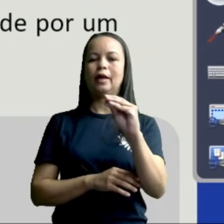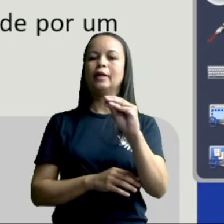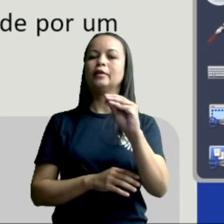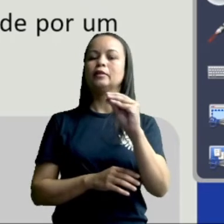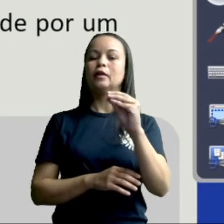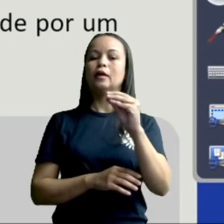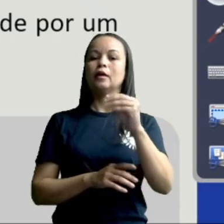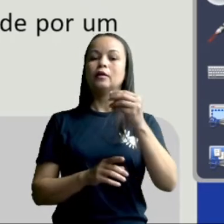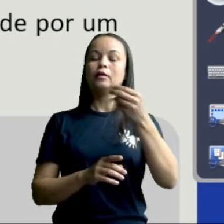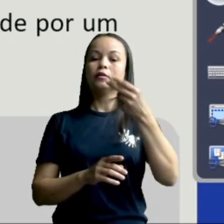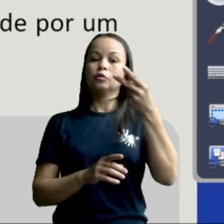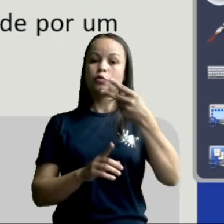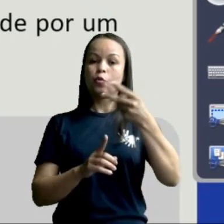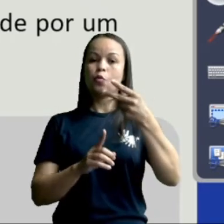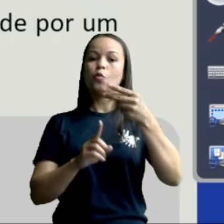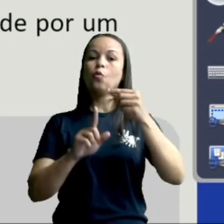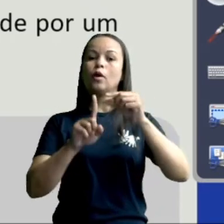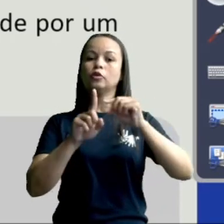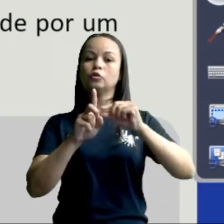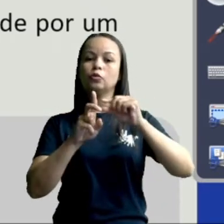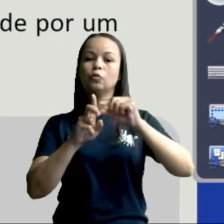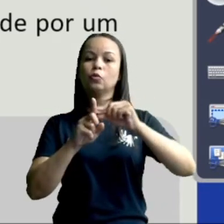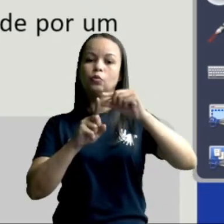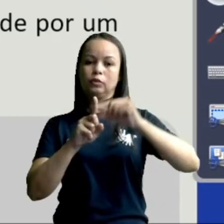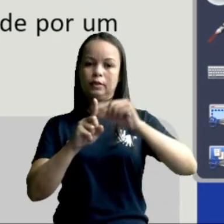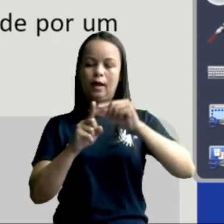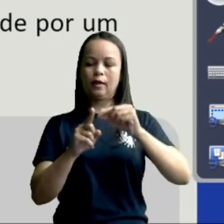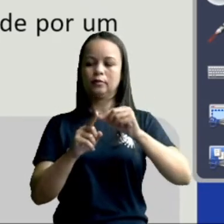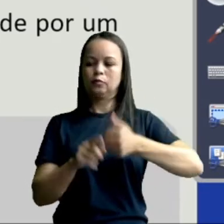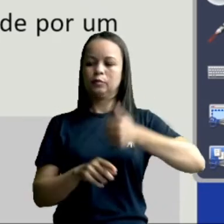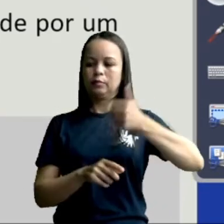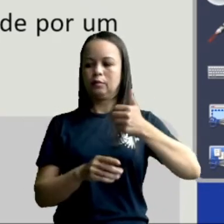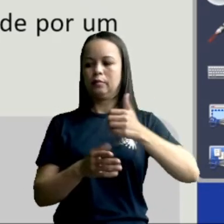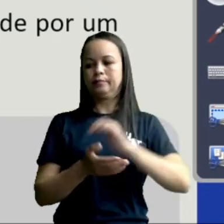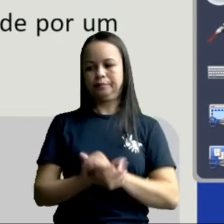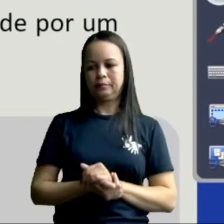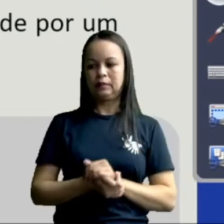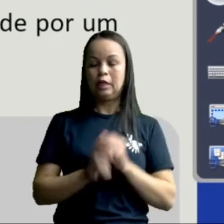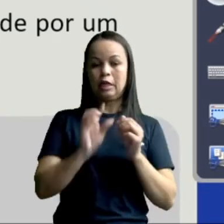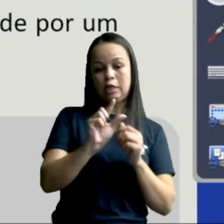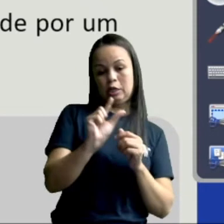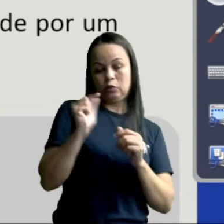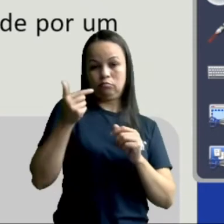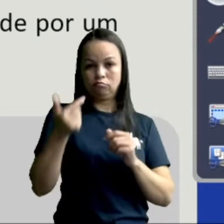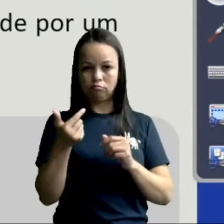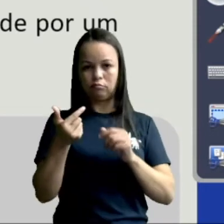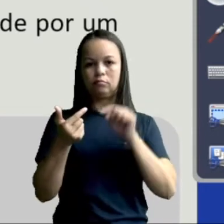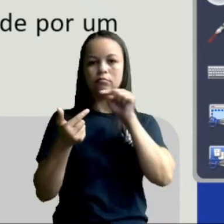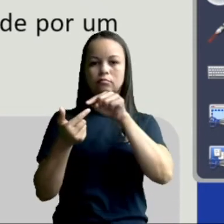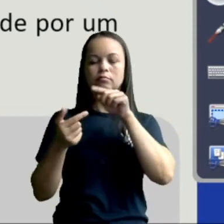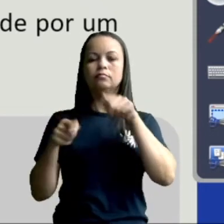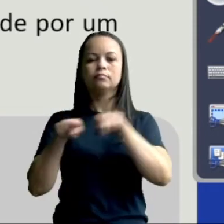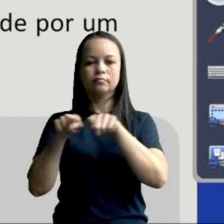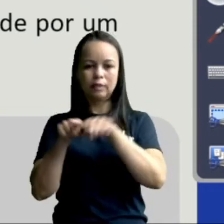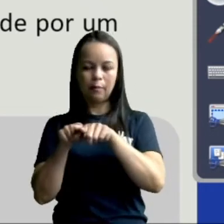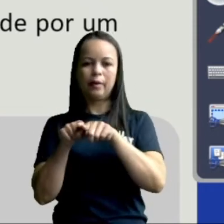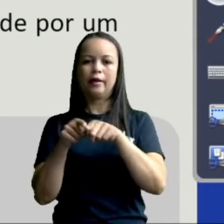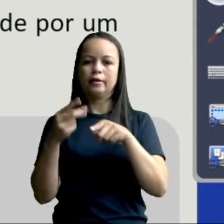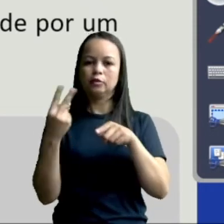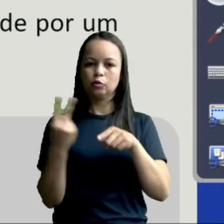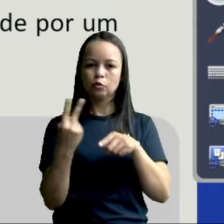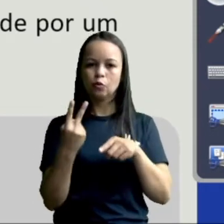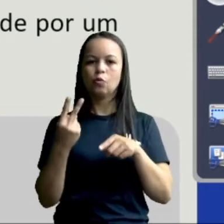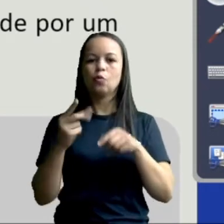2 unidades no primeiro membro. E do lado de cá também foi adicionado 2 unidades,